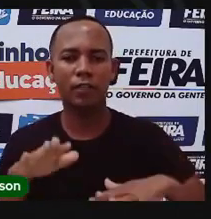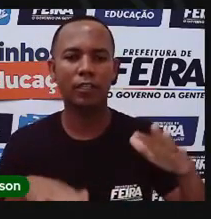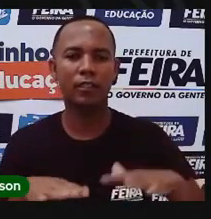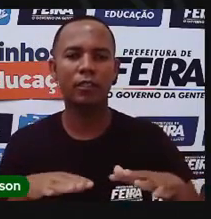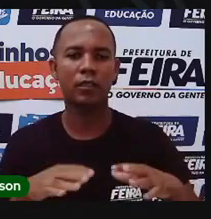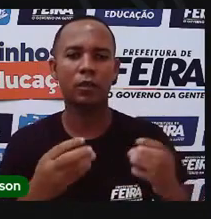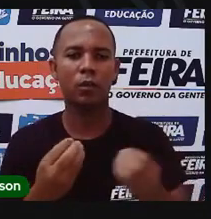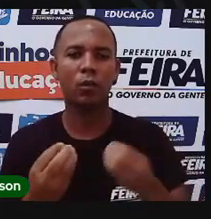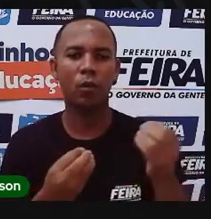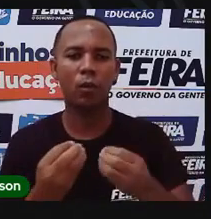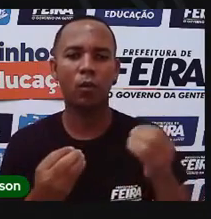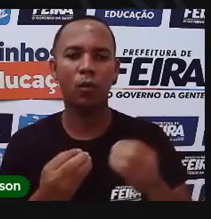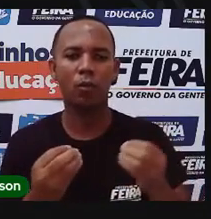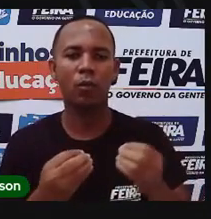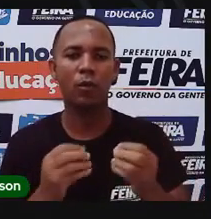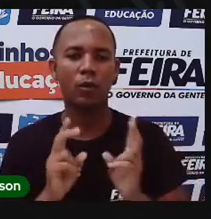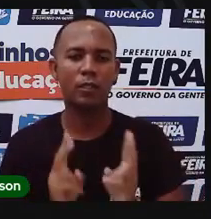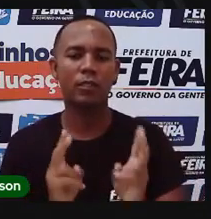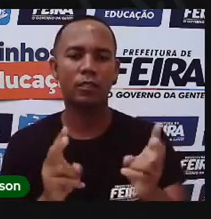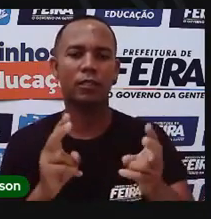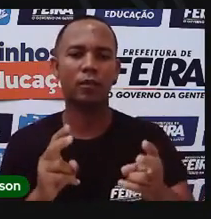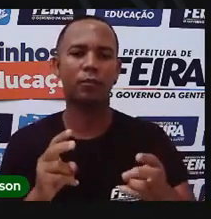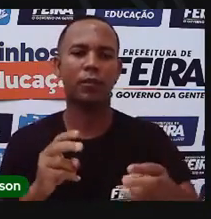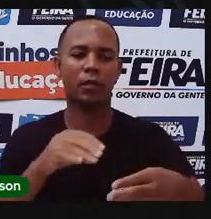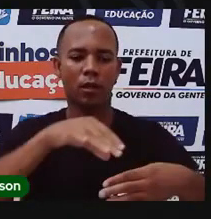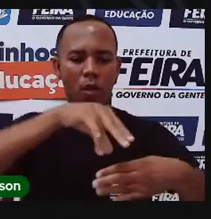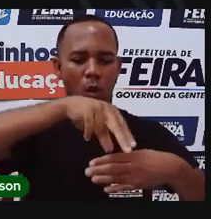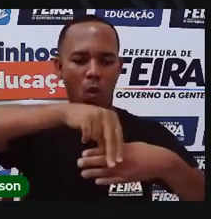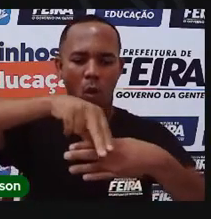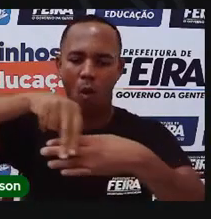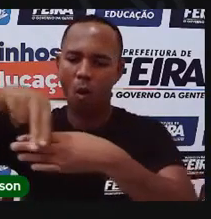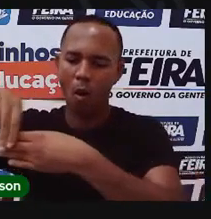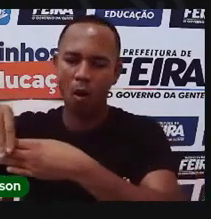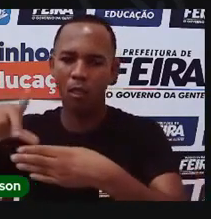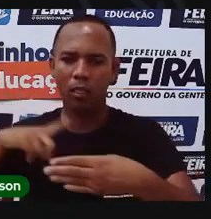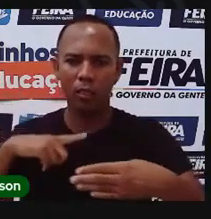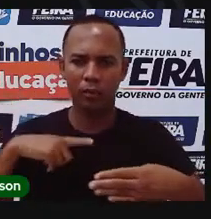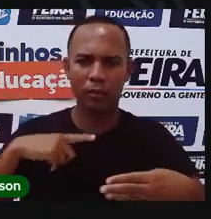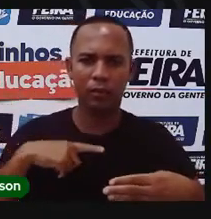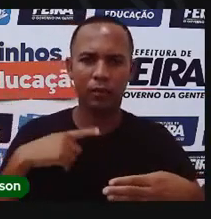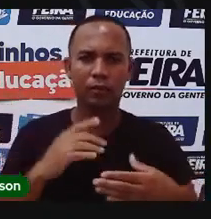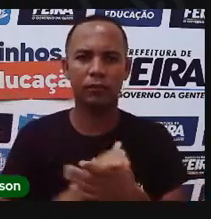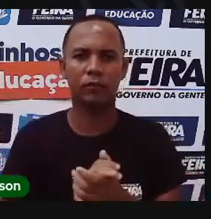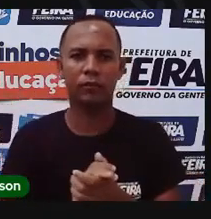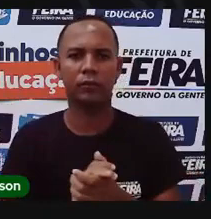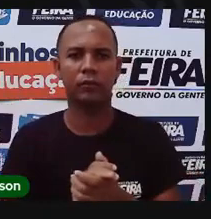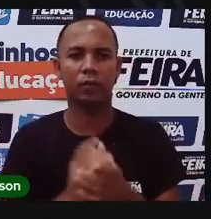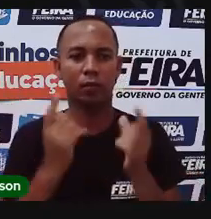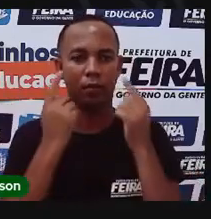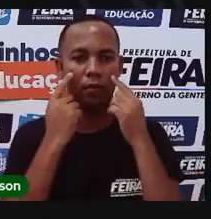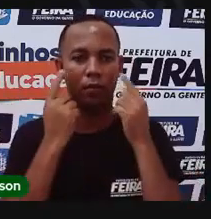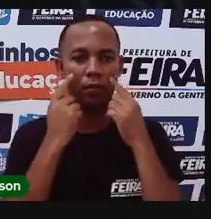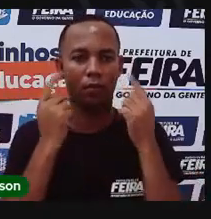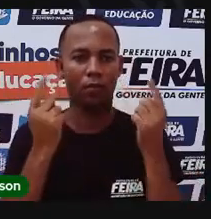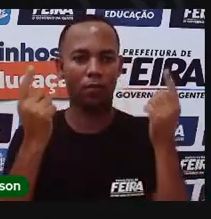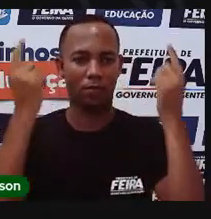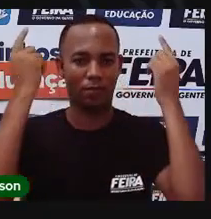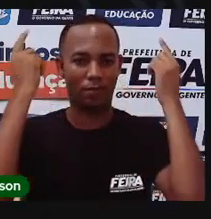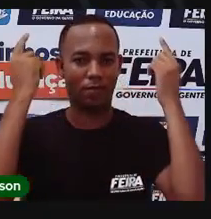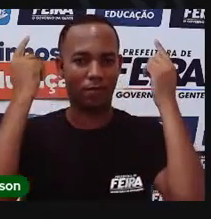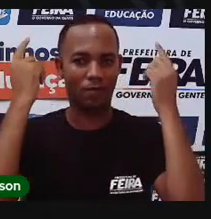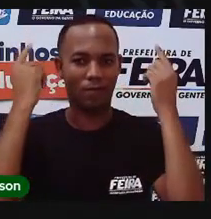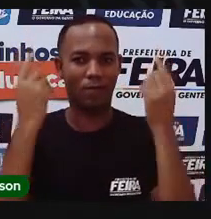é comum aparecer na frente dos cordéis. Mas se vocês repararem bem aqui atrás da Pró, olha para isso aqui.